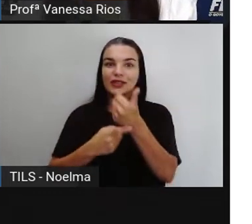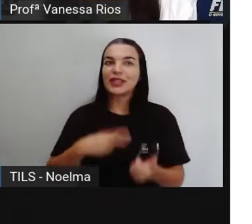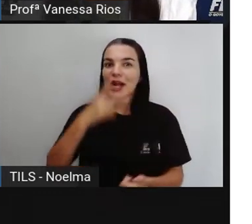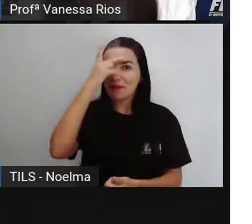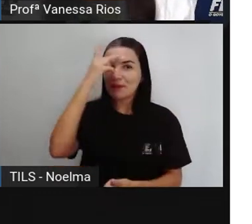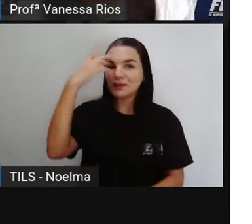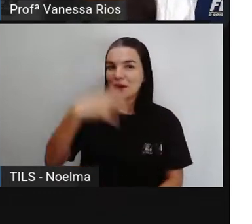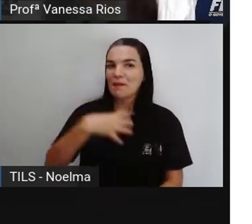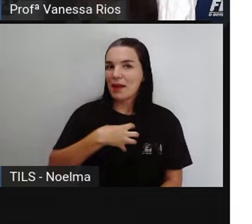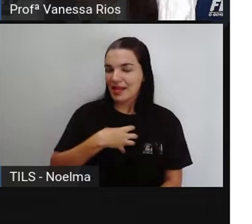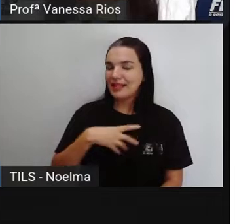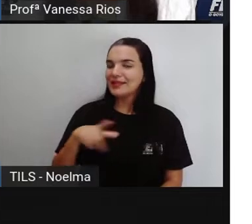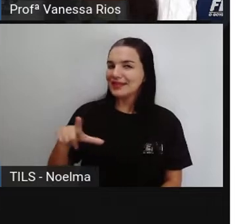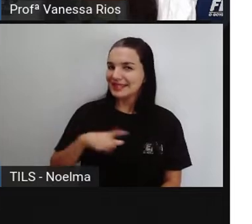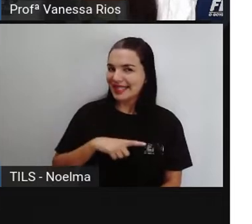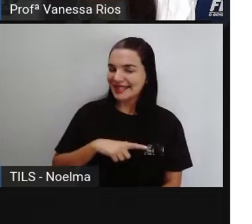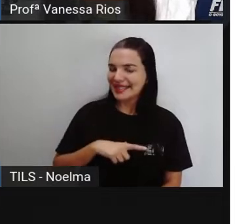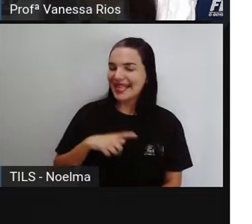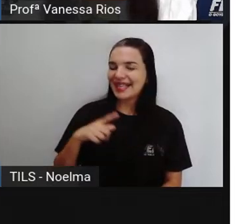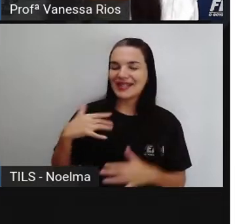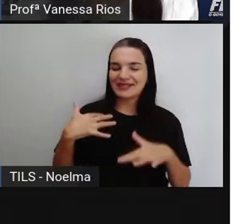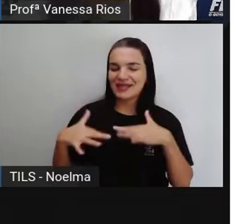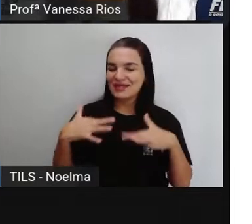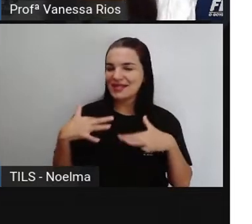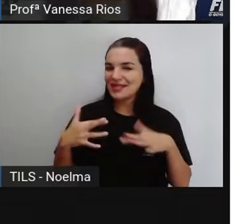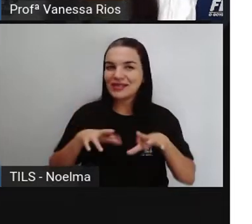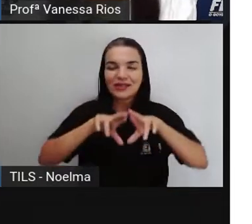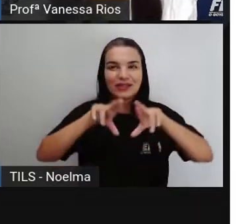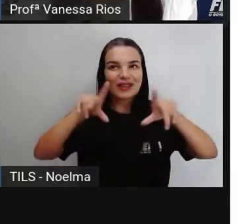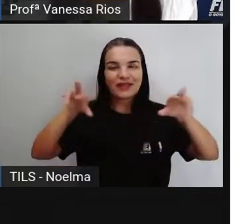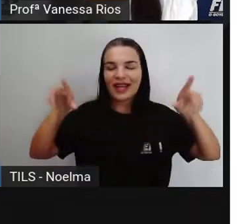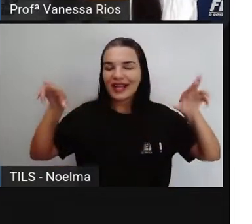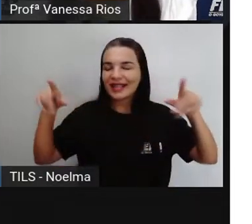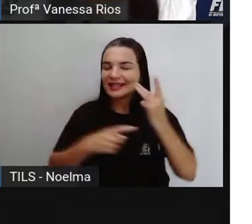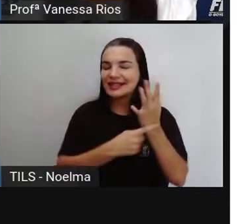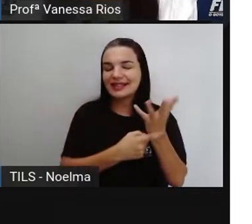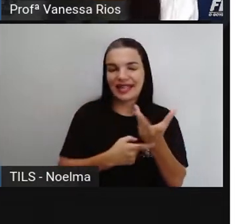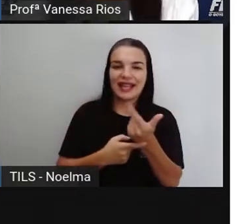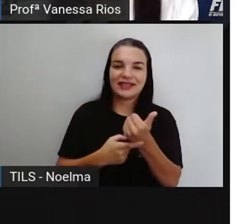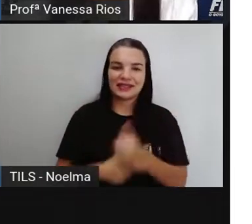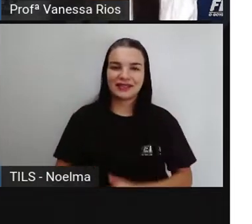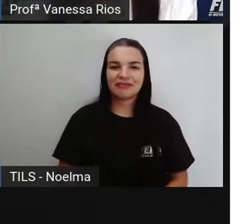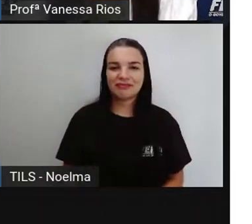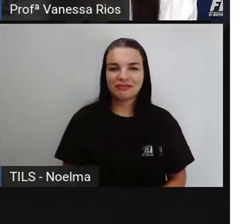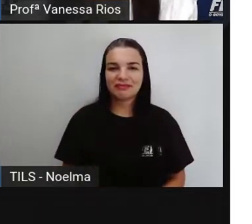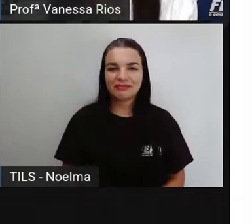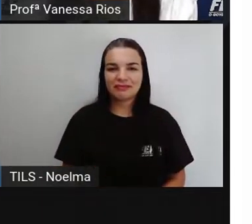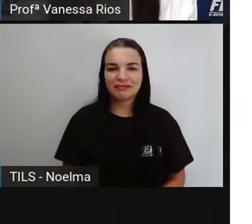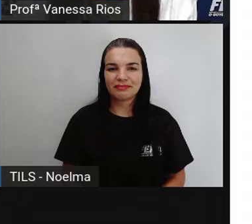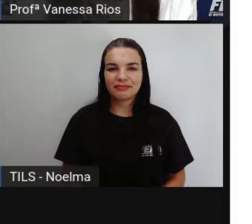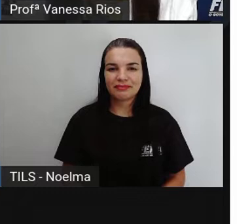baiano tem em várias manifestações artísticas, né, em vários tipos de artes.